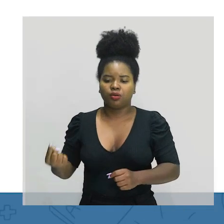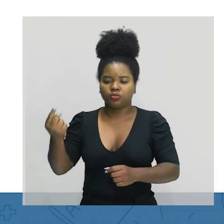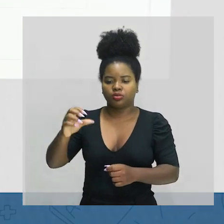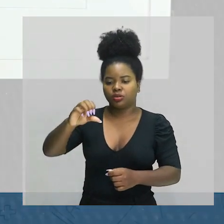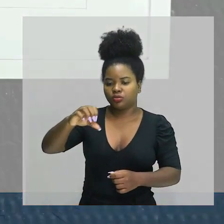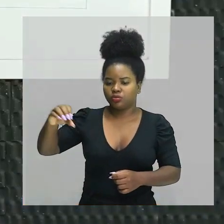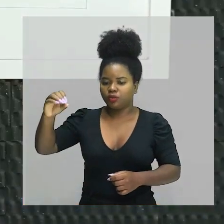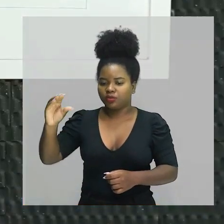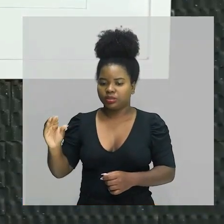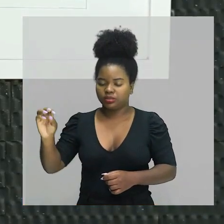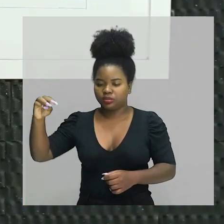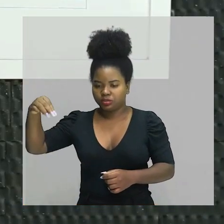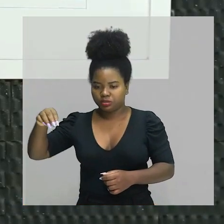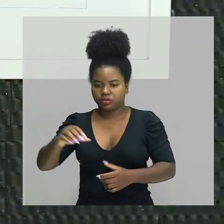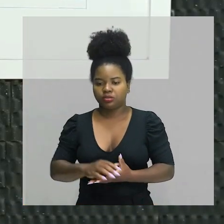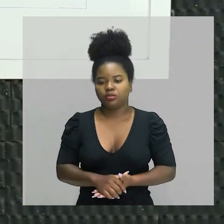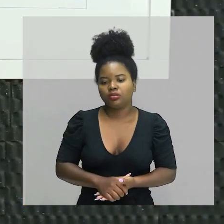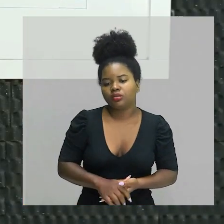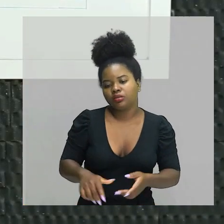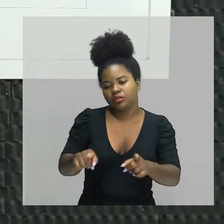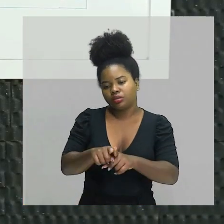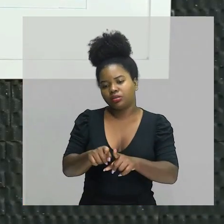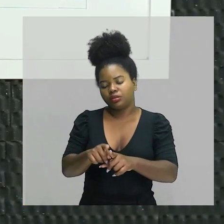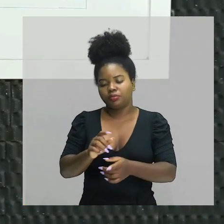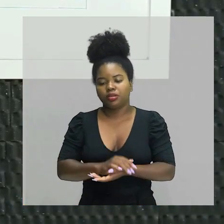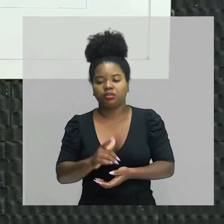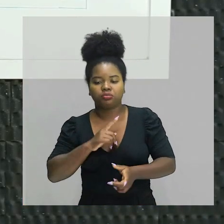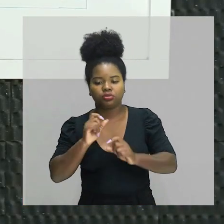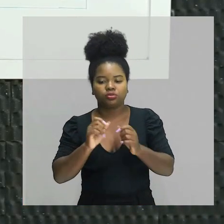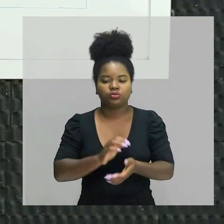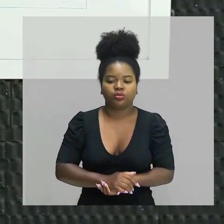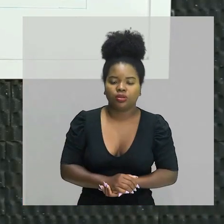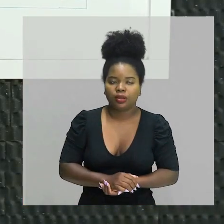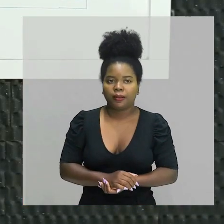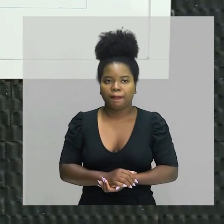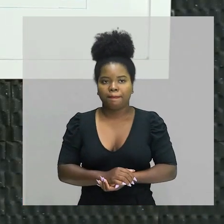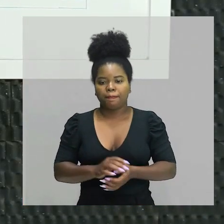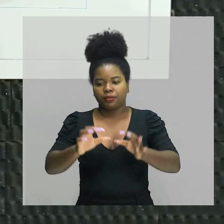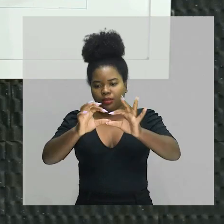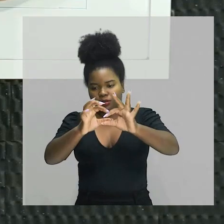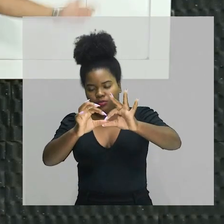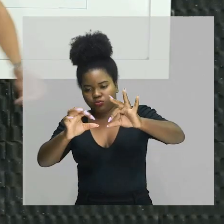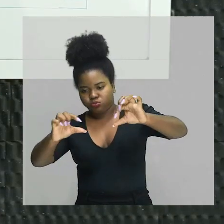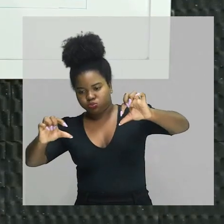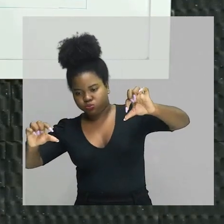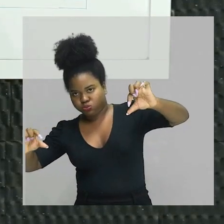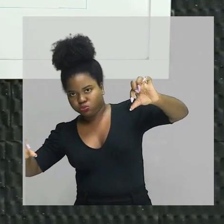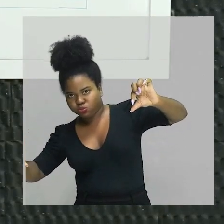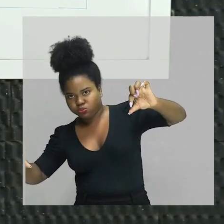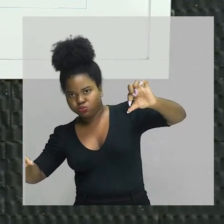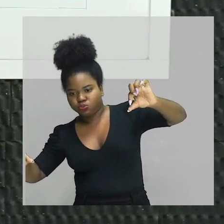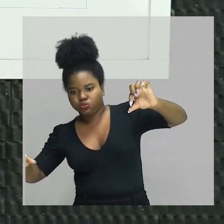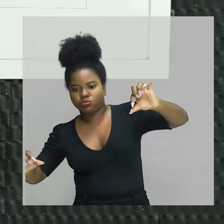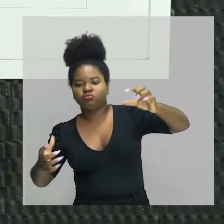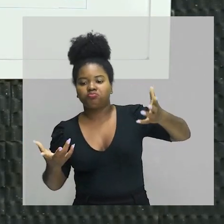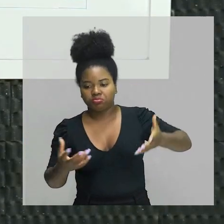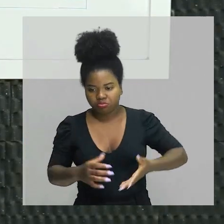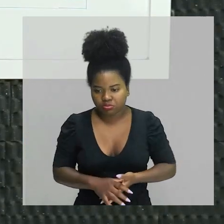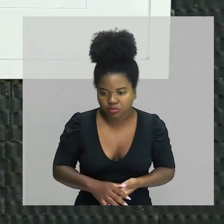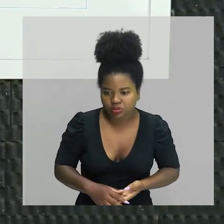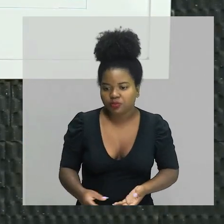deu, 90 centímetros. Ele me deu assim, essa parte do corrimão, tá? Então você está